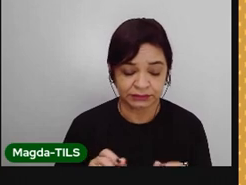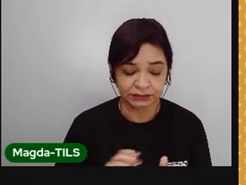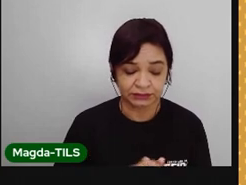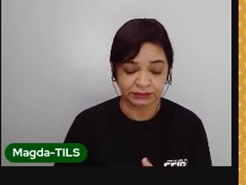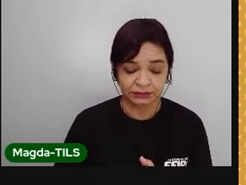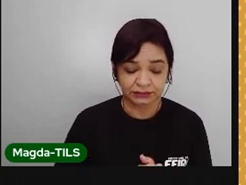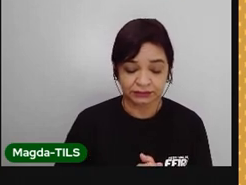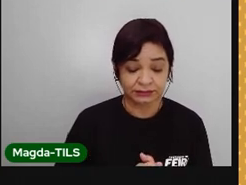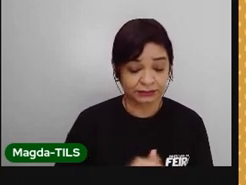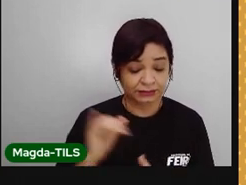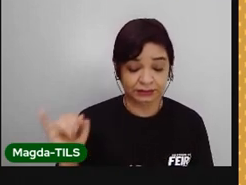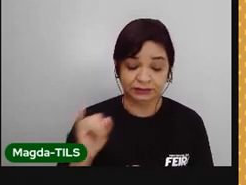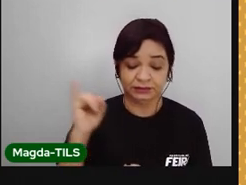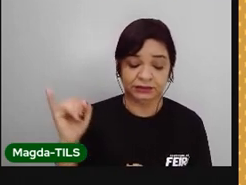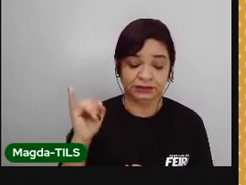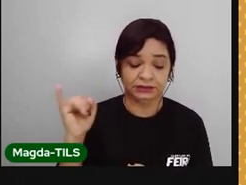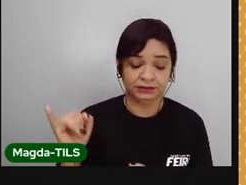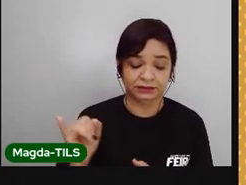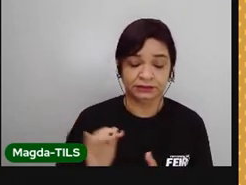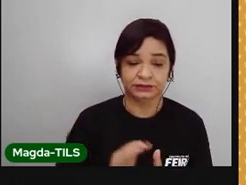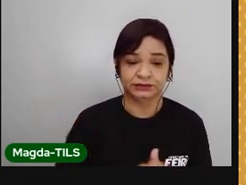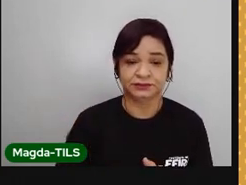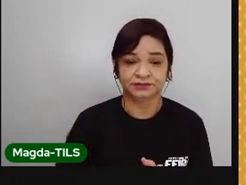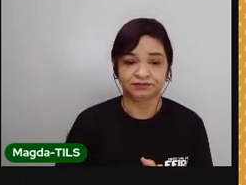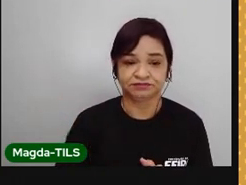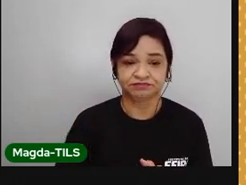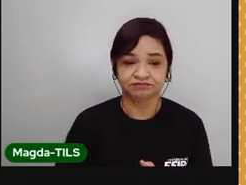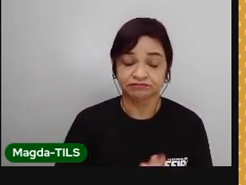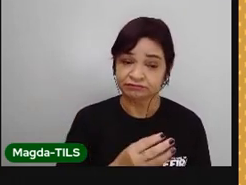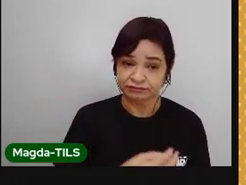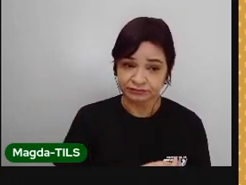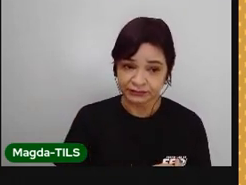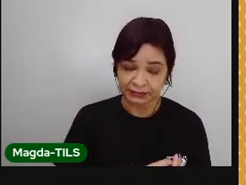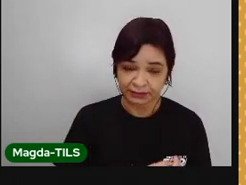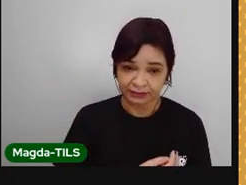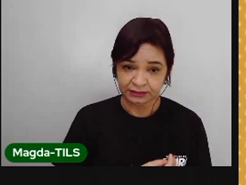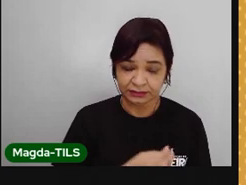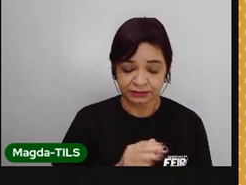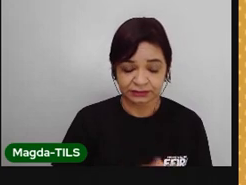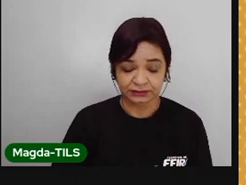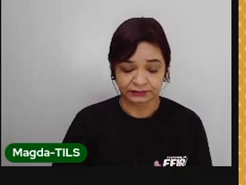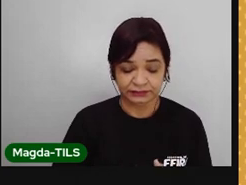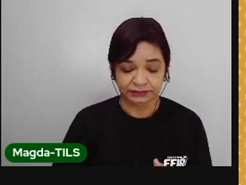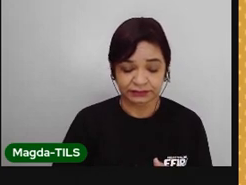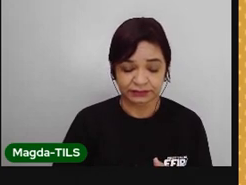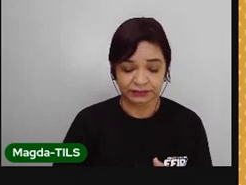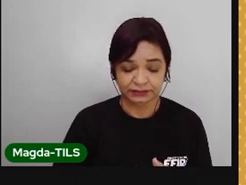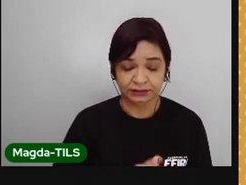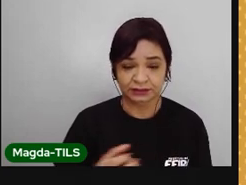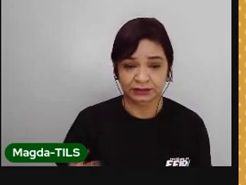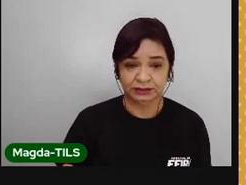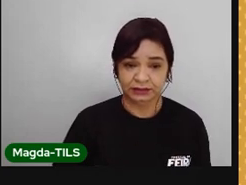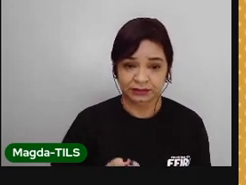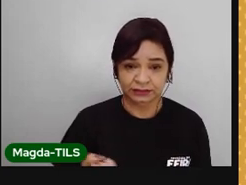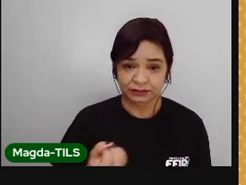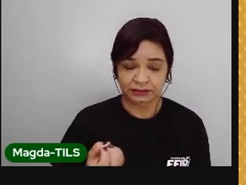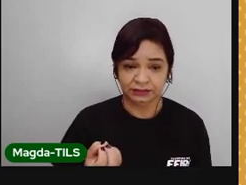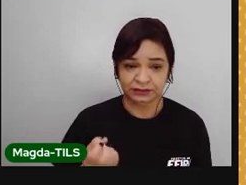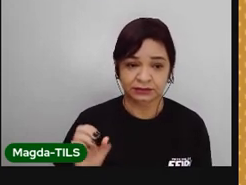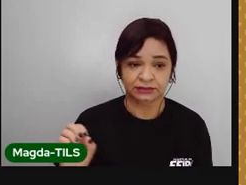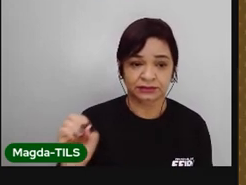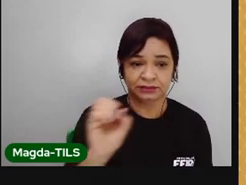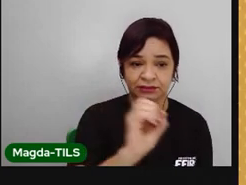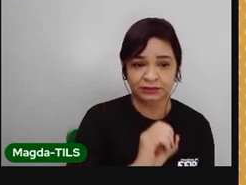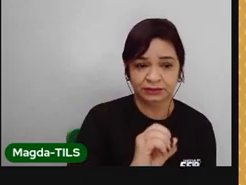movimentos fundamentais que vão influenciar diretamente no nosso cotidiano, que é a rotação e a própria translação.